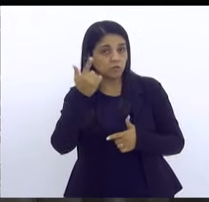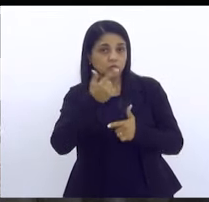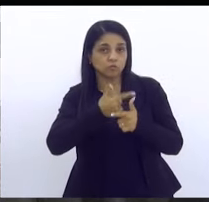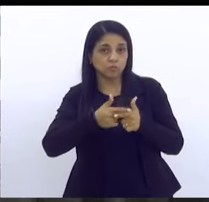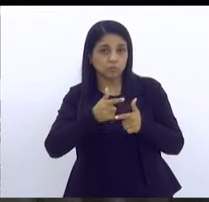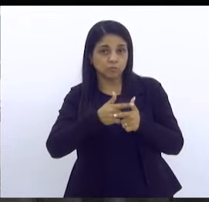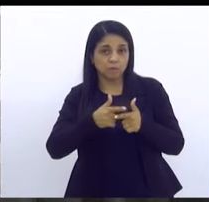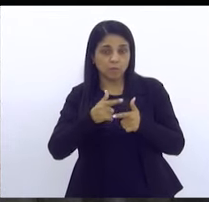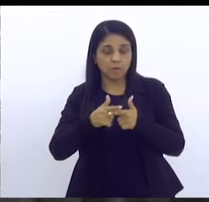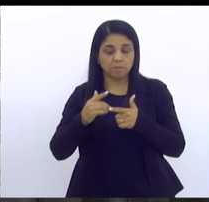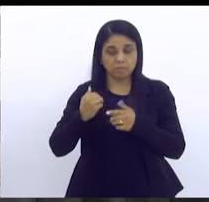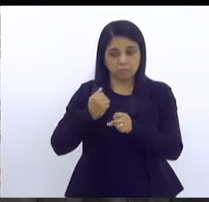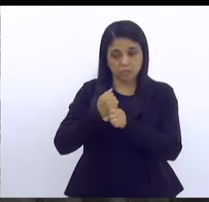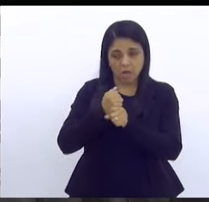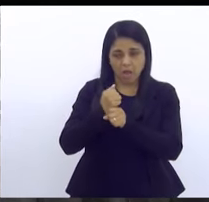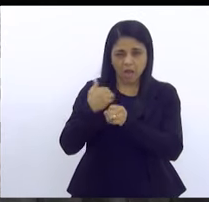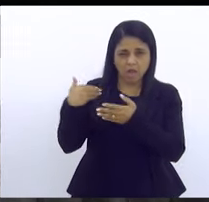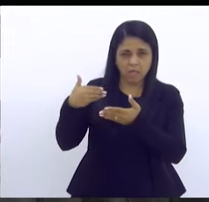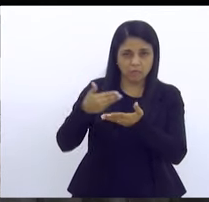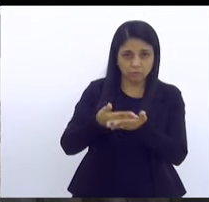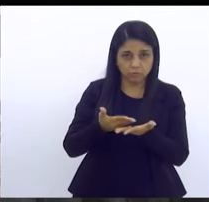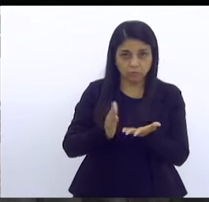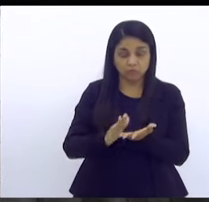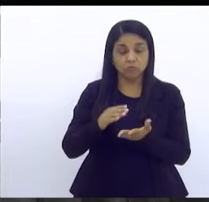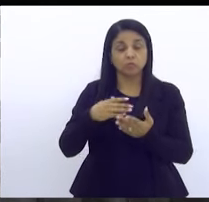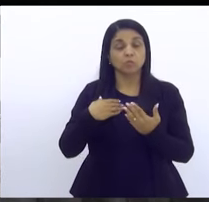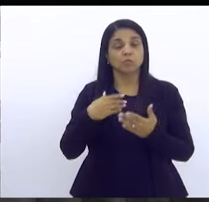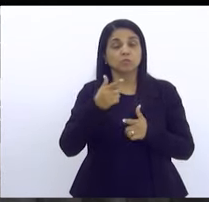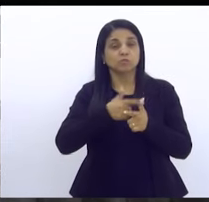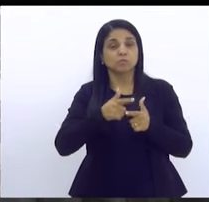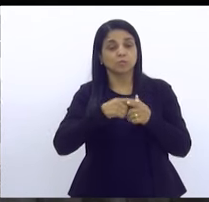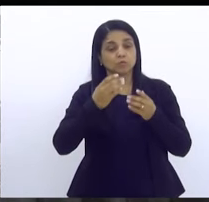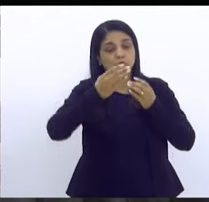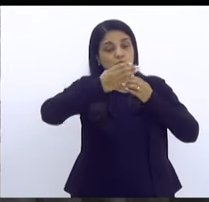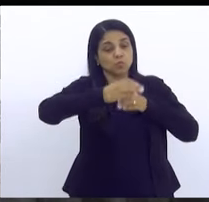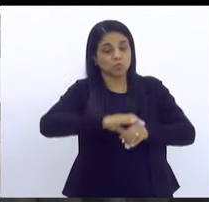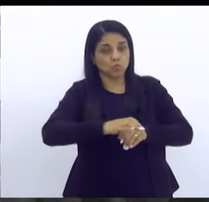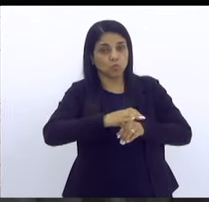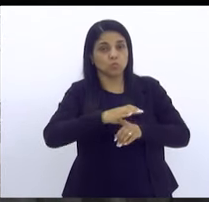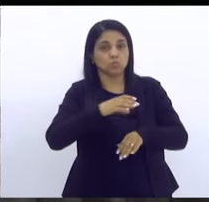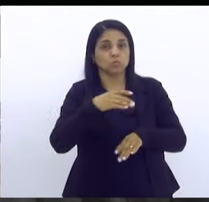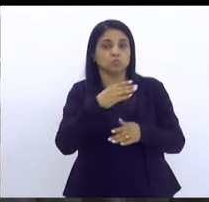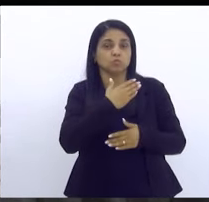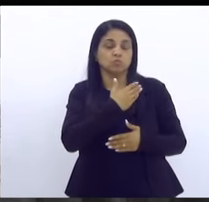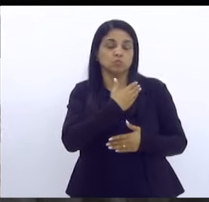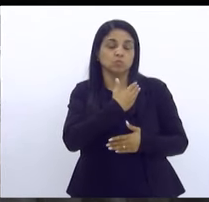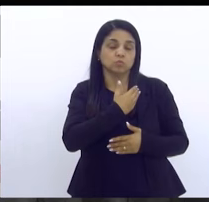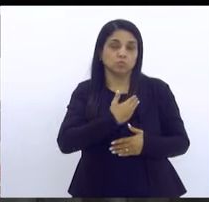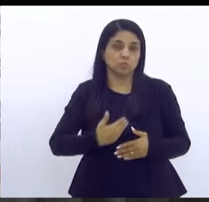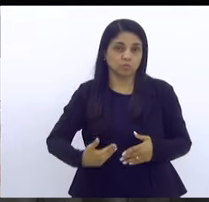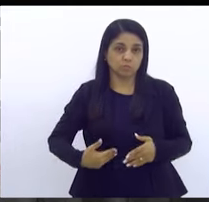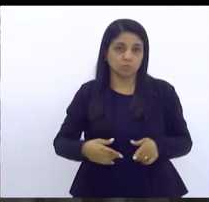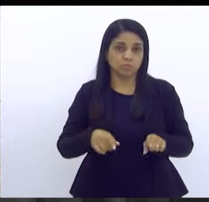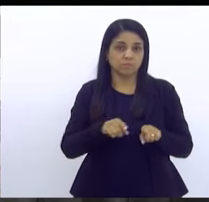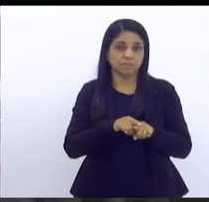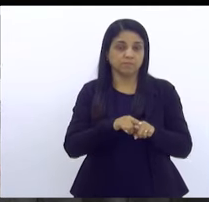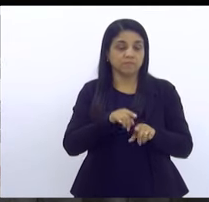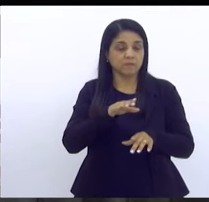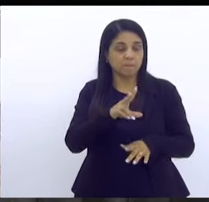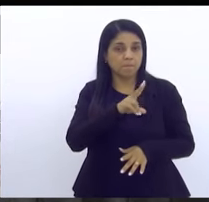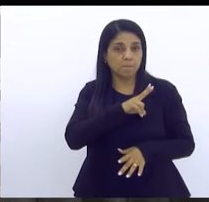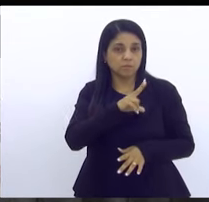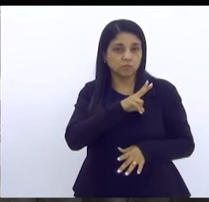é, por exemplo, a questão dos concursos públicos, em particular, dos concursos públicos da área